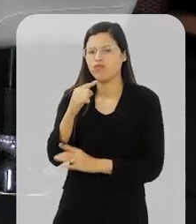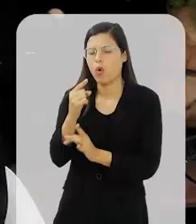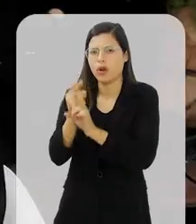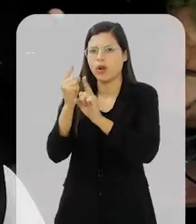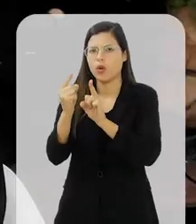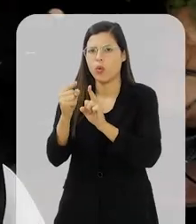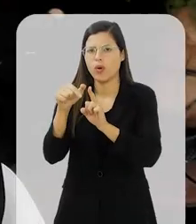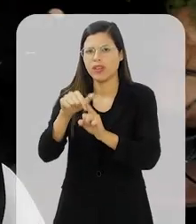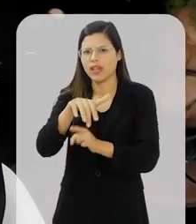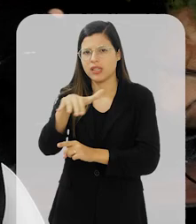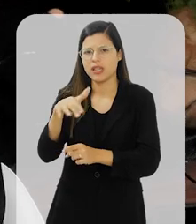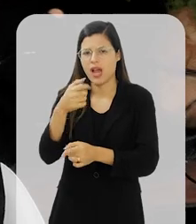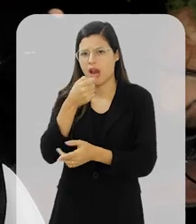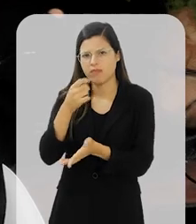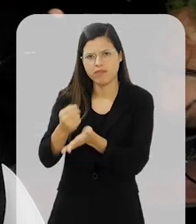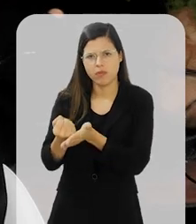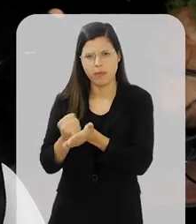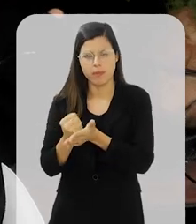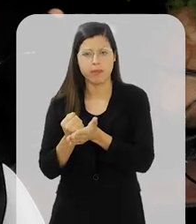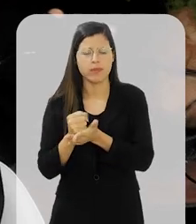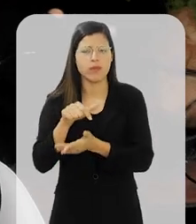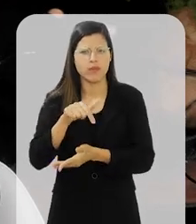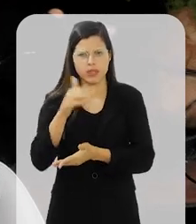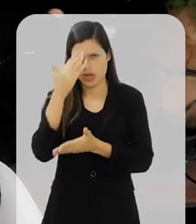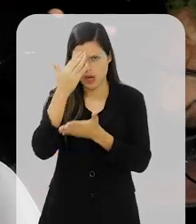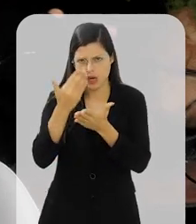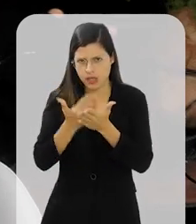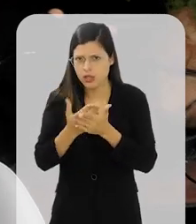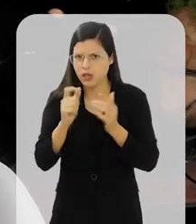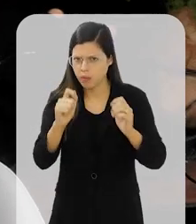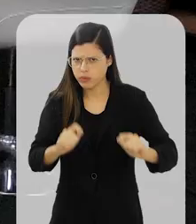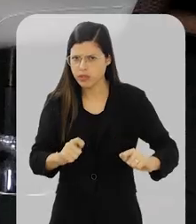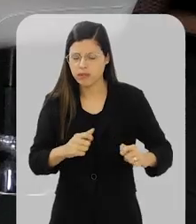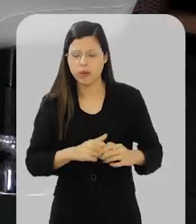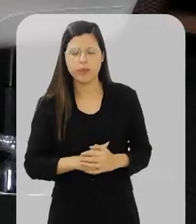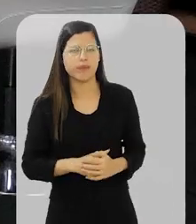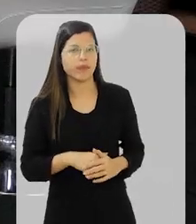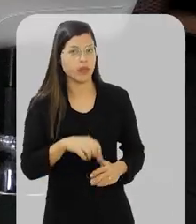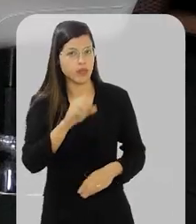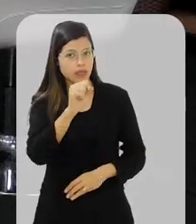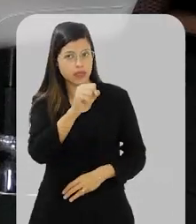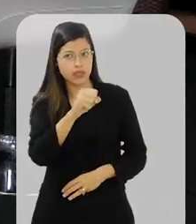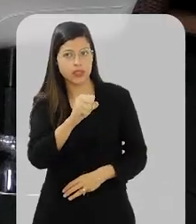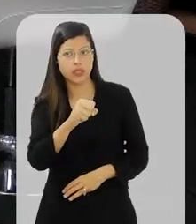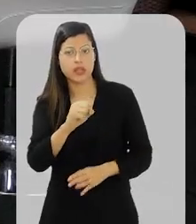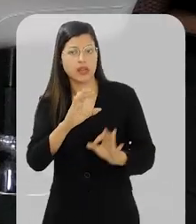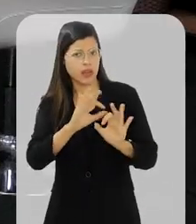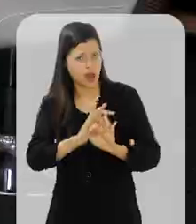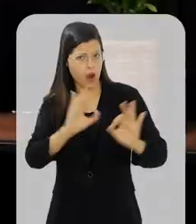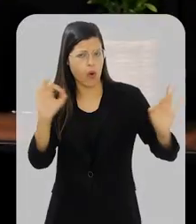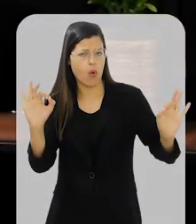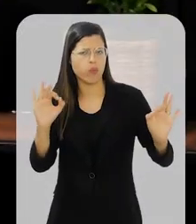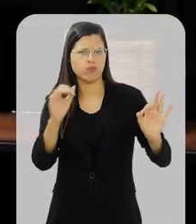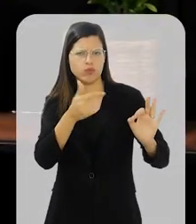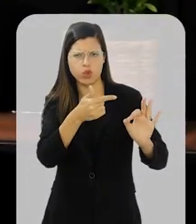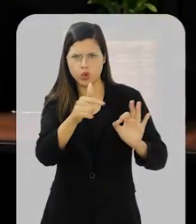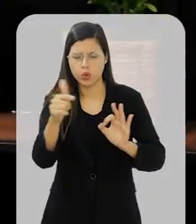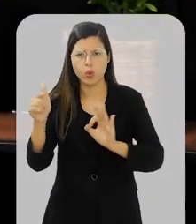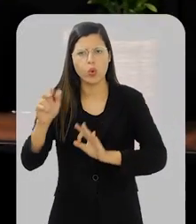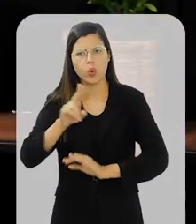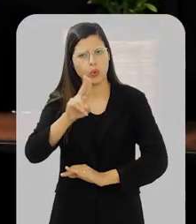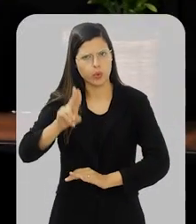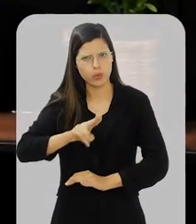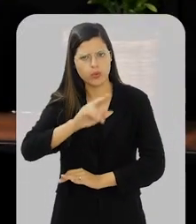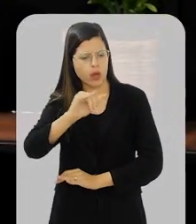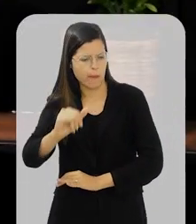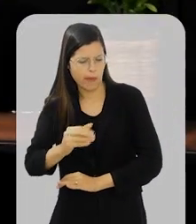área farmacológica, assim. Você acha que ele tem potencial? Sim, inclusive é ótimo que outras aplicações